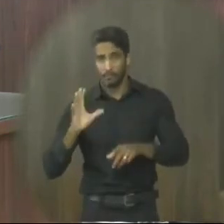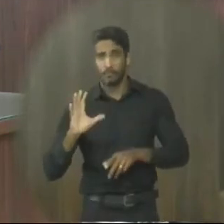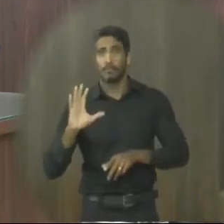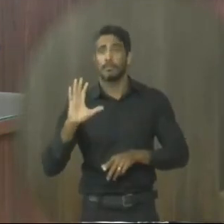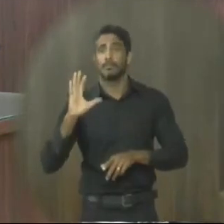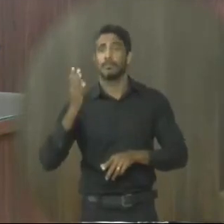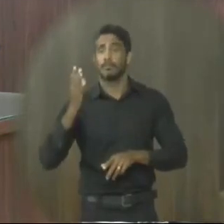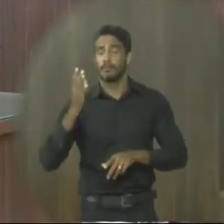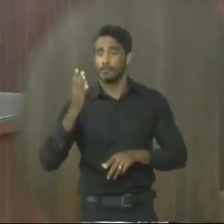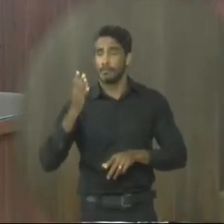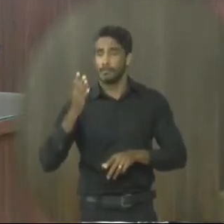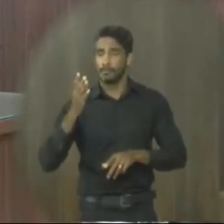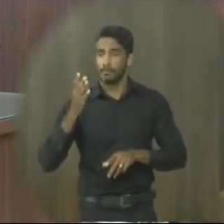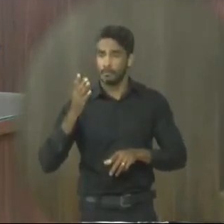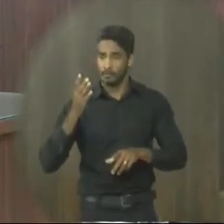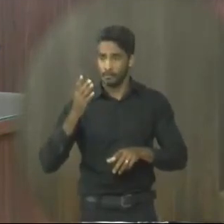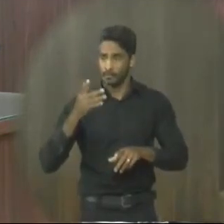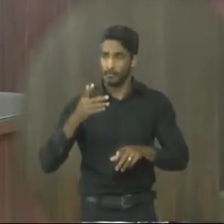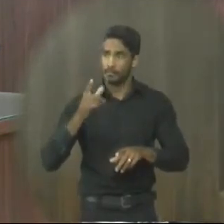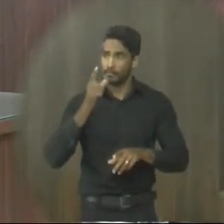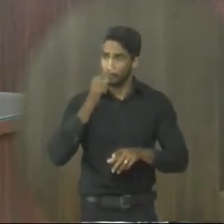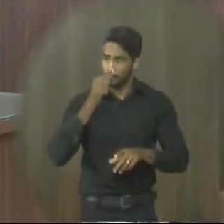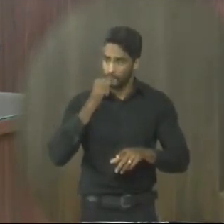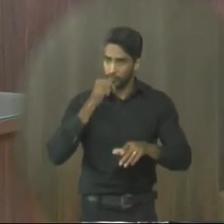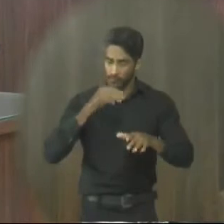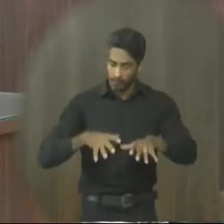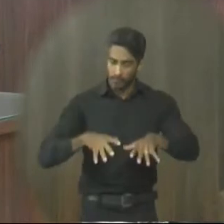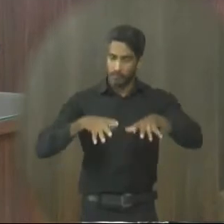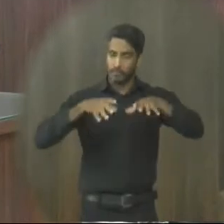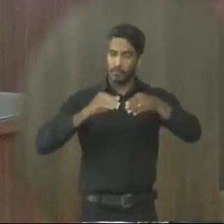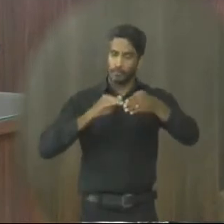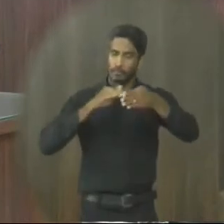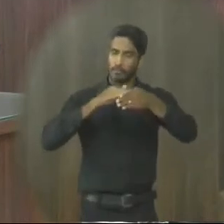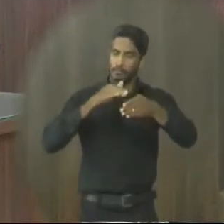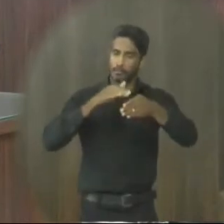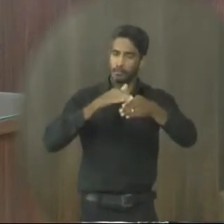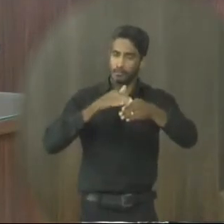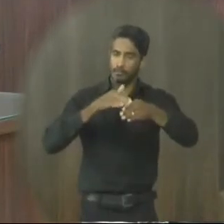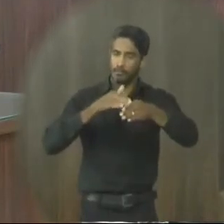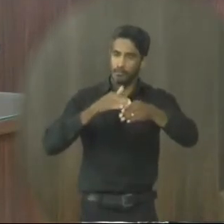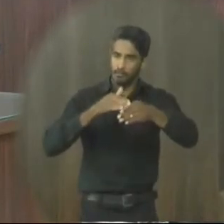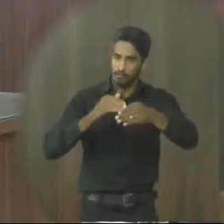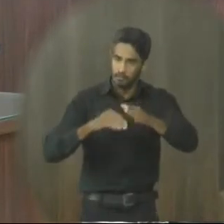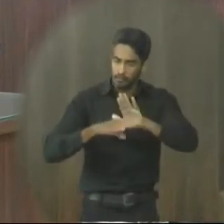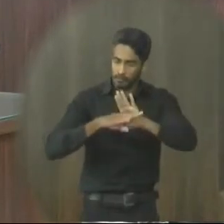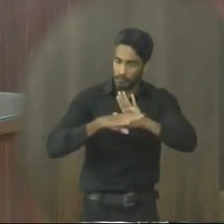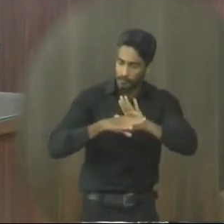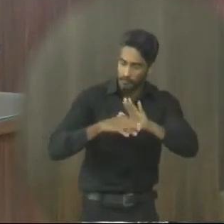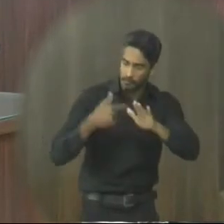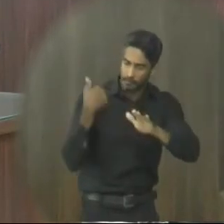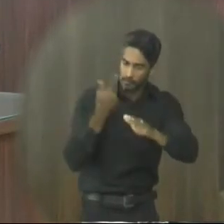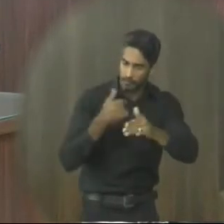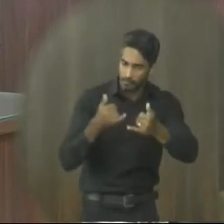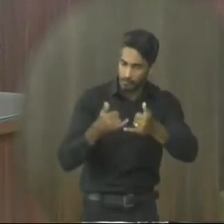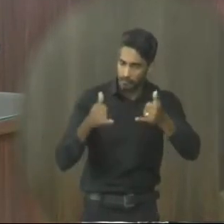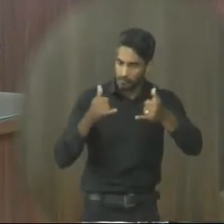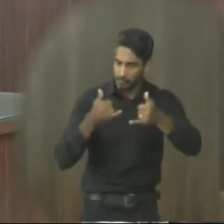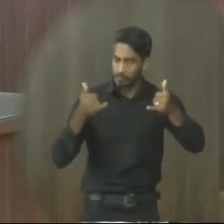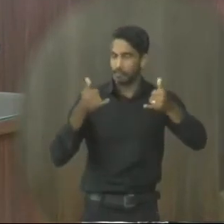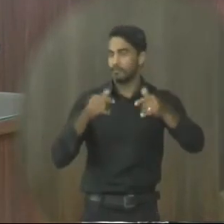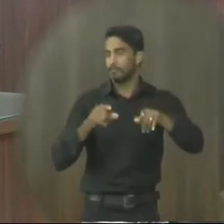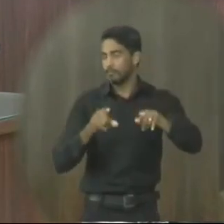a recomposição de água nas nossas barragens para sustentação das hidrelétricas. Mesmo